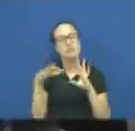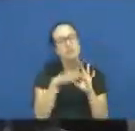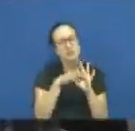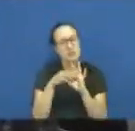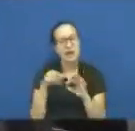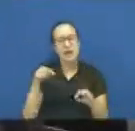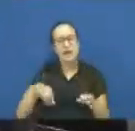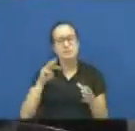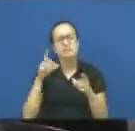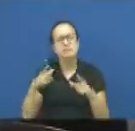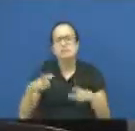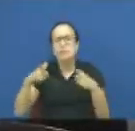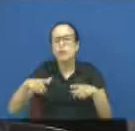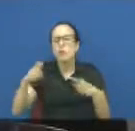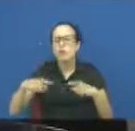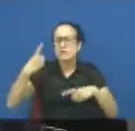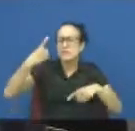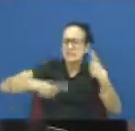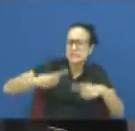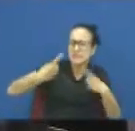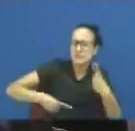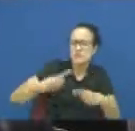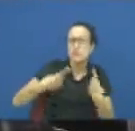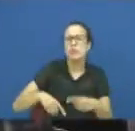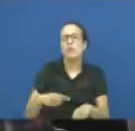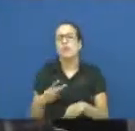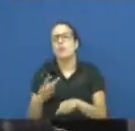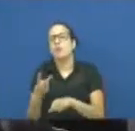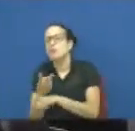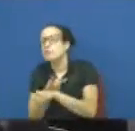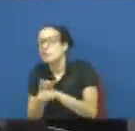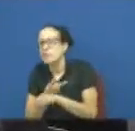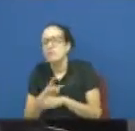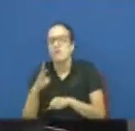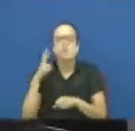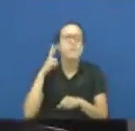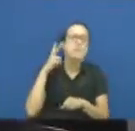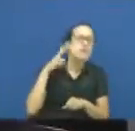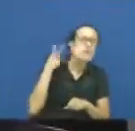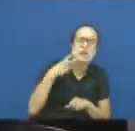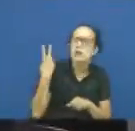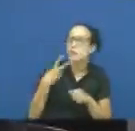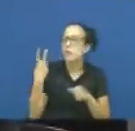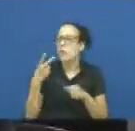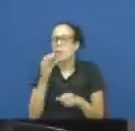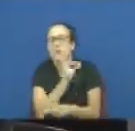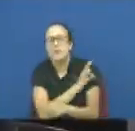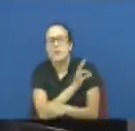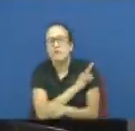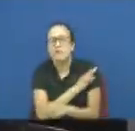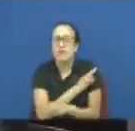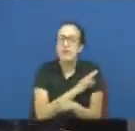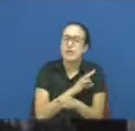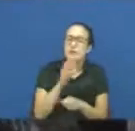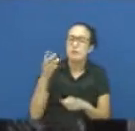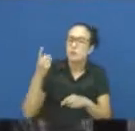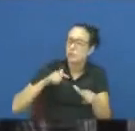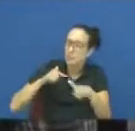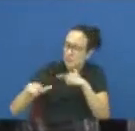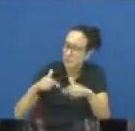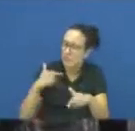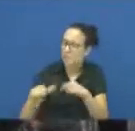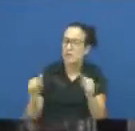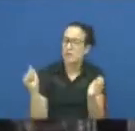tem discussões acirradas. Mas aqui é o lugar também que temos a grande satisfação, a grande alegria